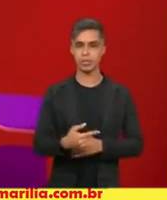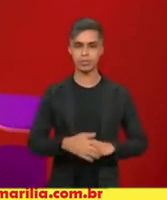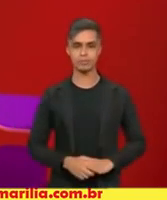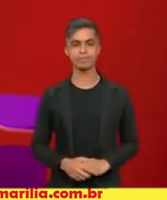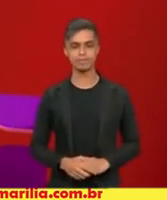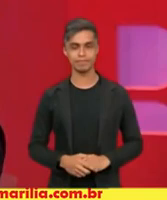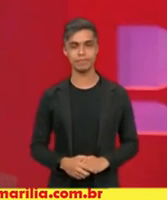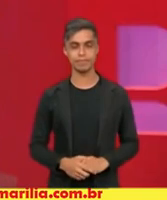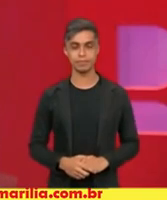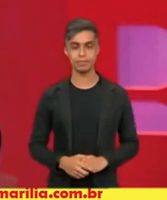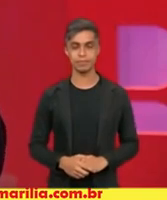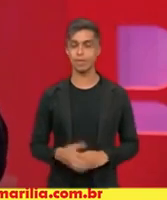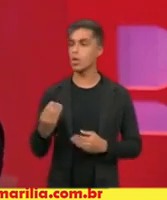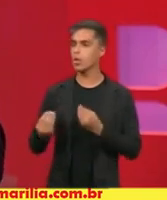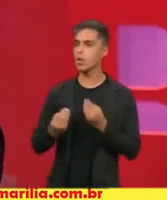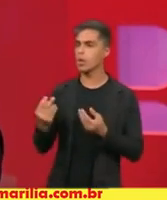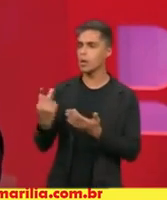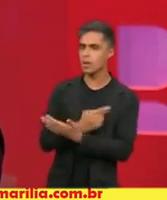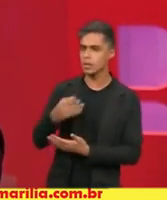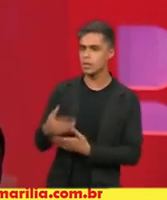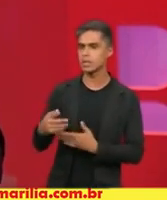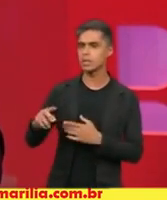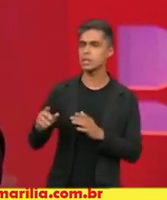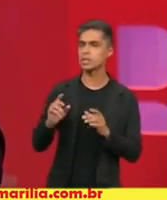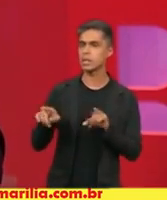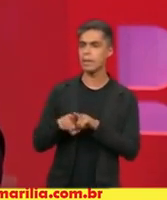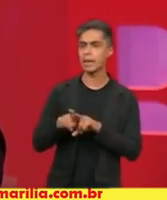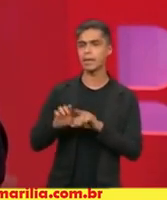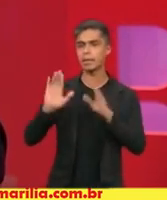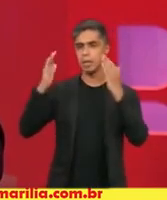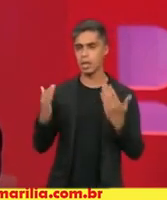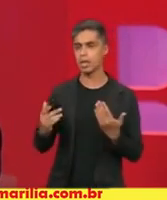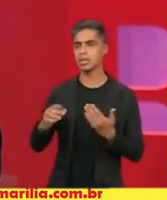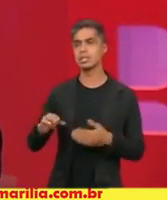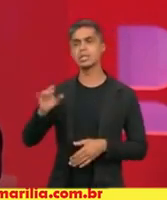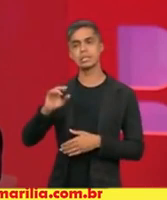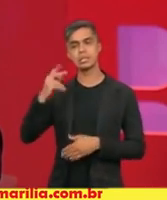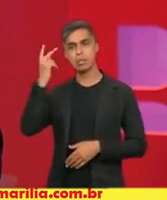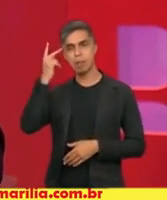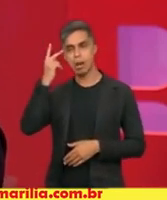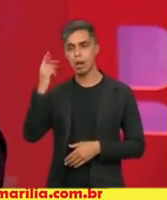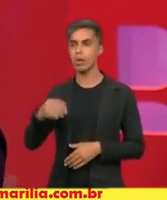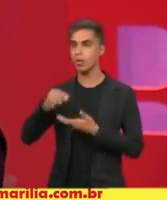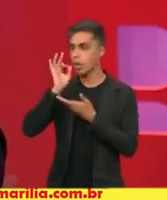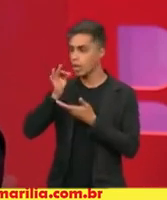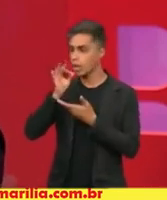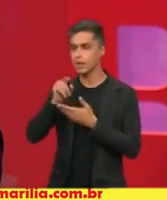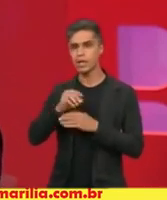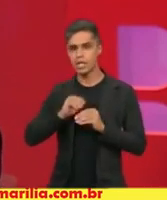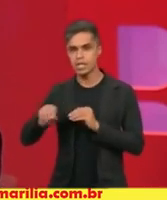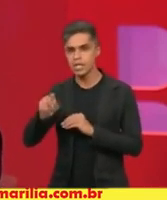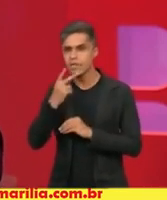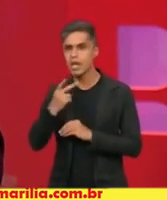dúvida alguma. Né? E como que, em paralelo a isso, você tem também em São Paulo o café, indo para o que você chama de, o que se chamava